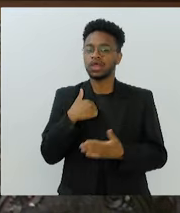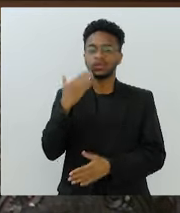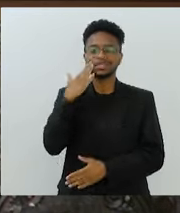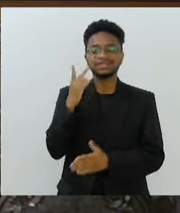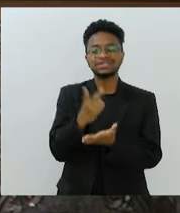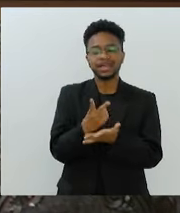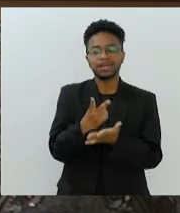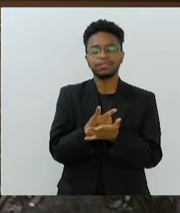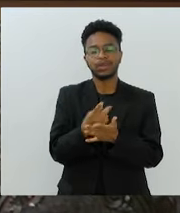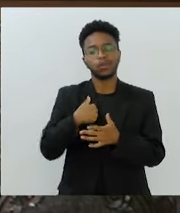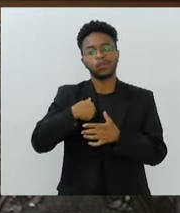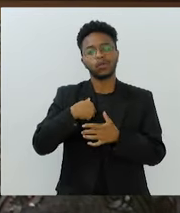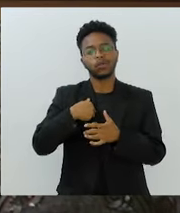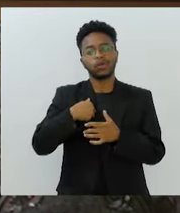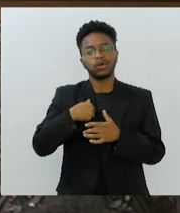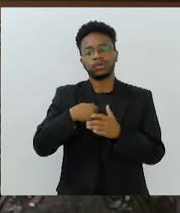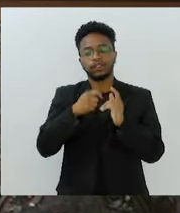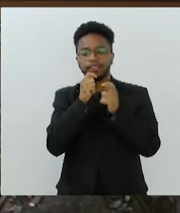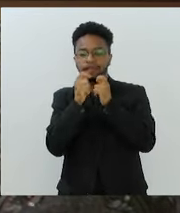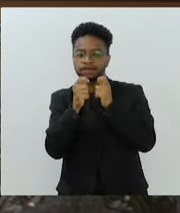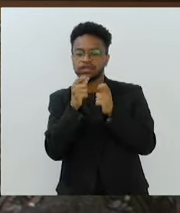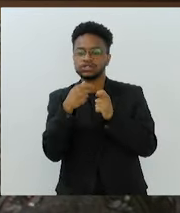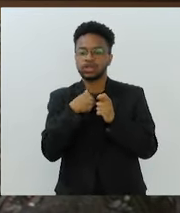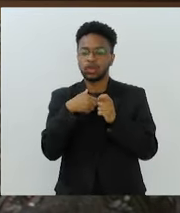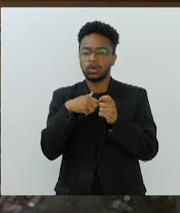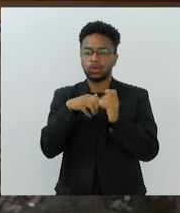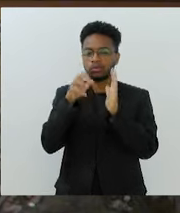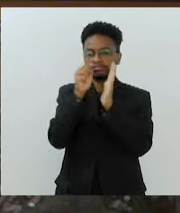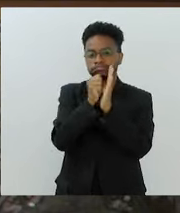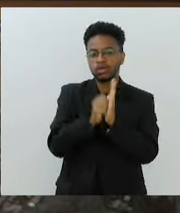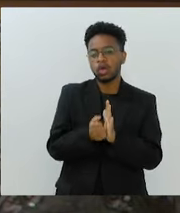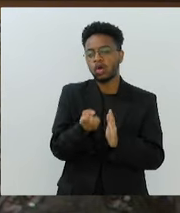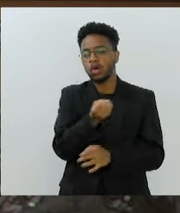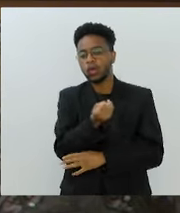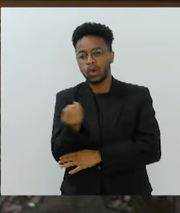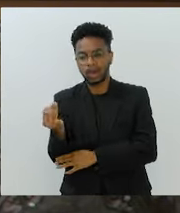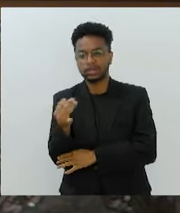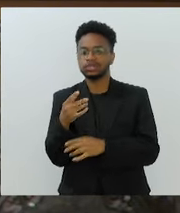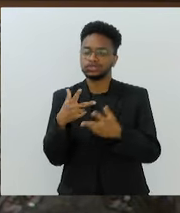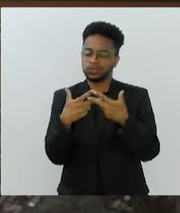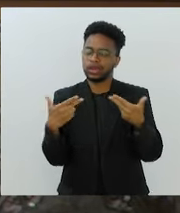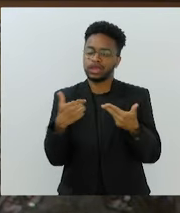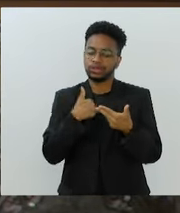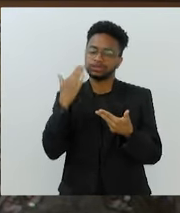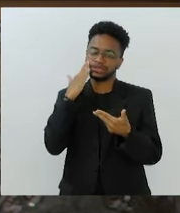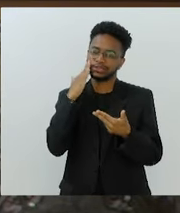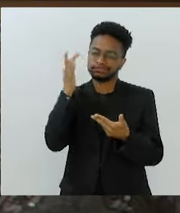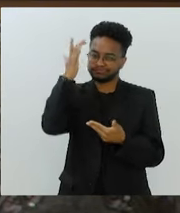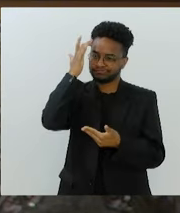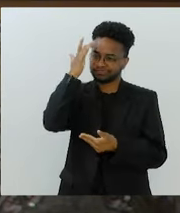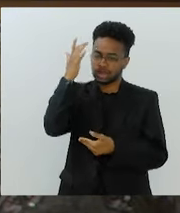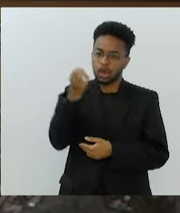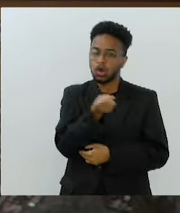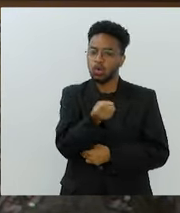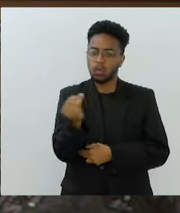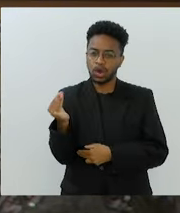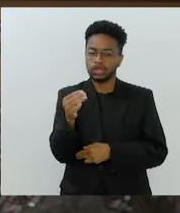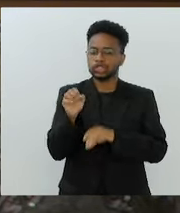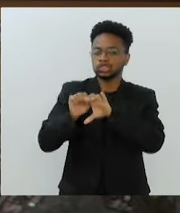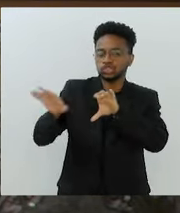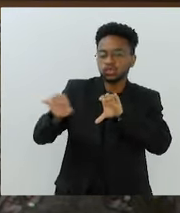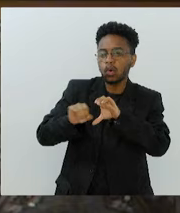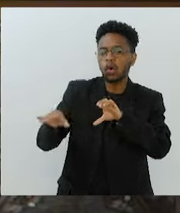matéria com ele, eu já tenho lá quantas... É o dever de casa. Eu sei quantas piscinas de esgoto estão